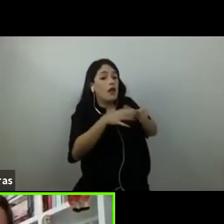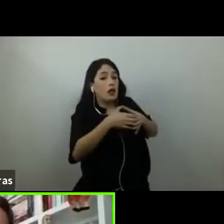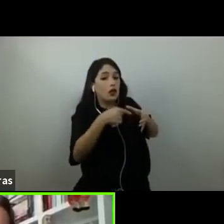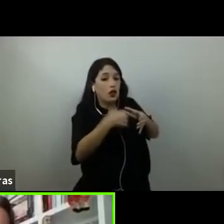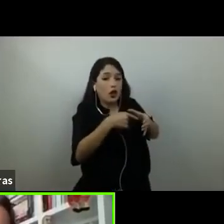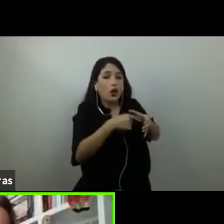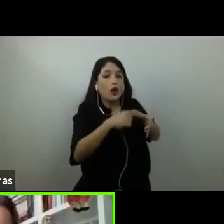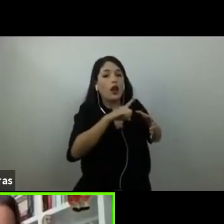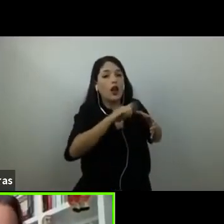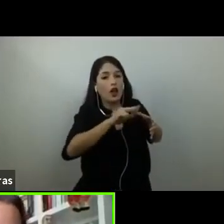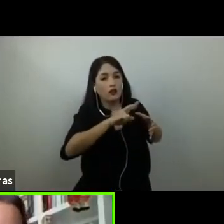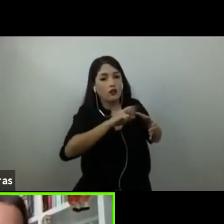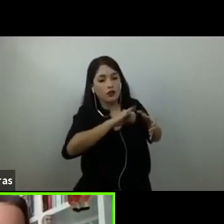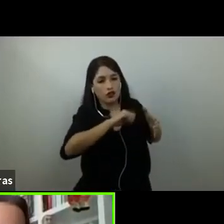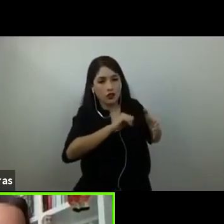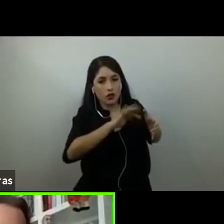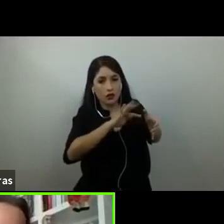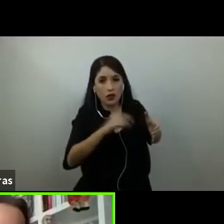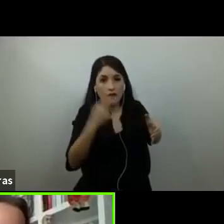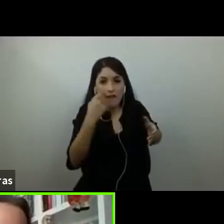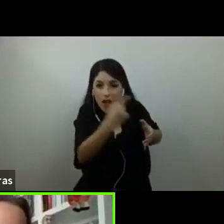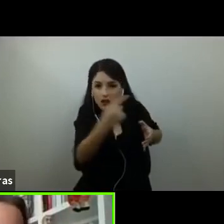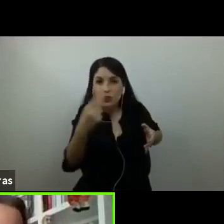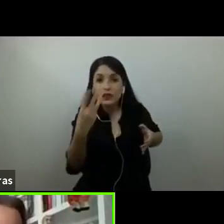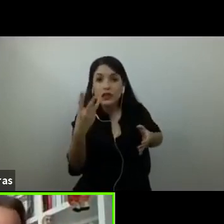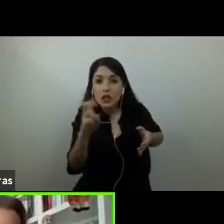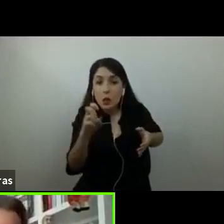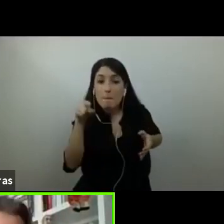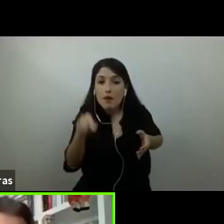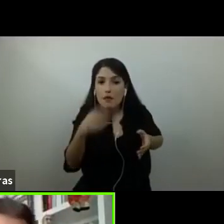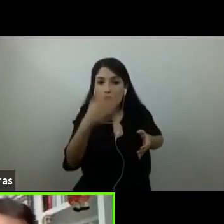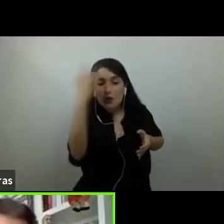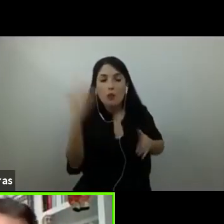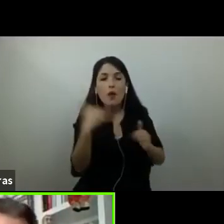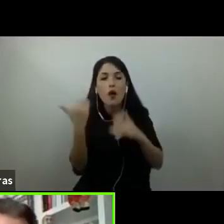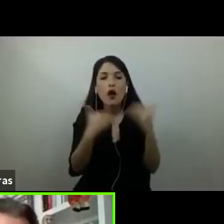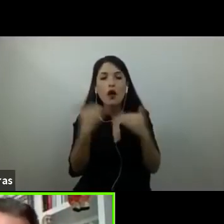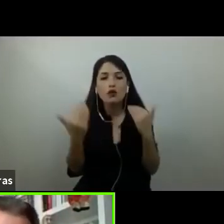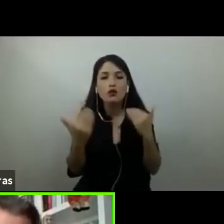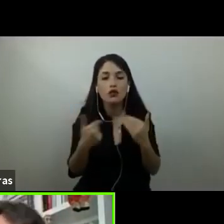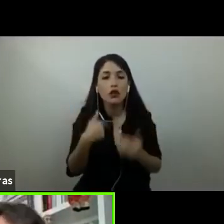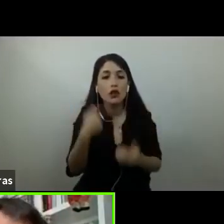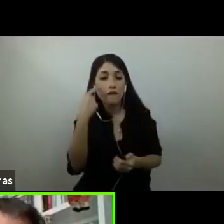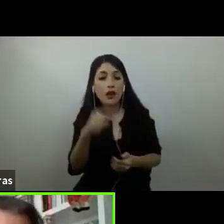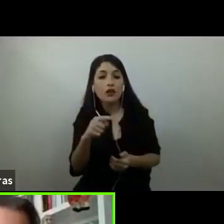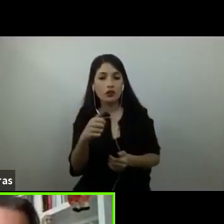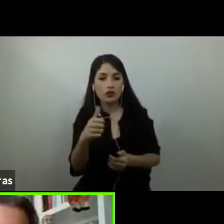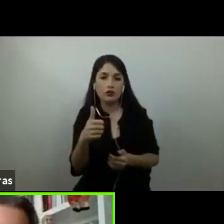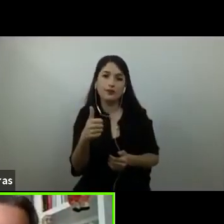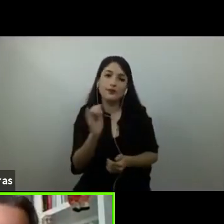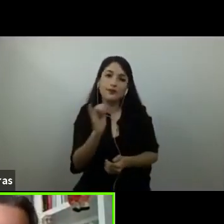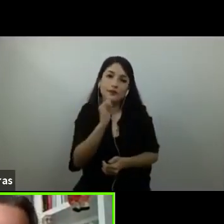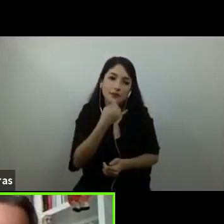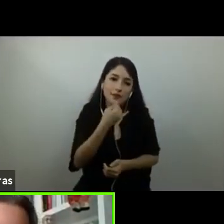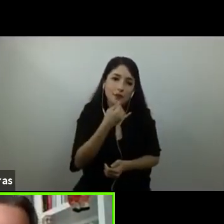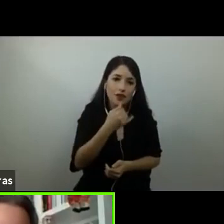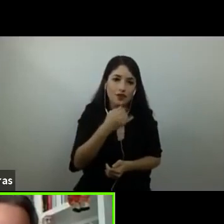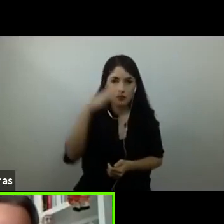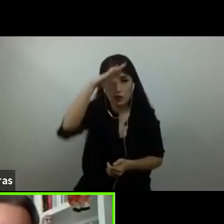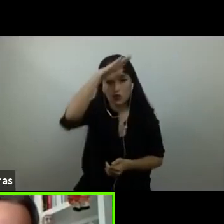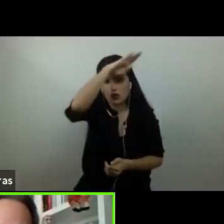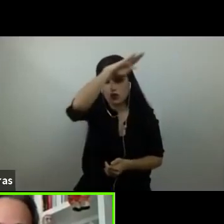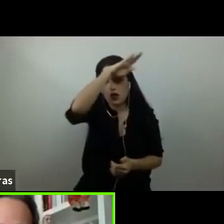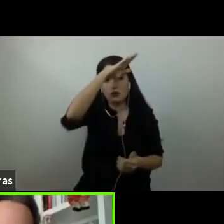mortos e choro com o Brasil, essa tragédia em que a gente está mergulhado, eu vejo a digital do presidente, infelizmente, né, desse presidente maluco,